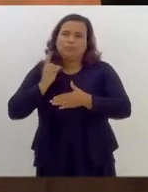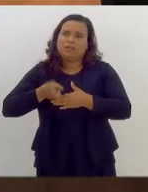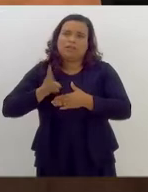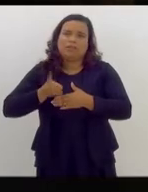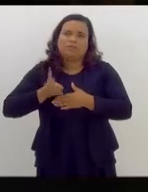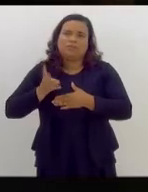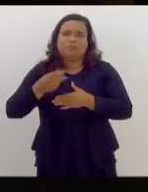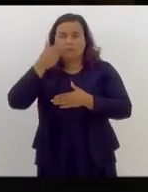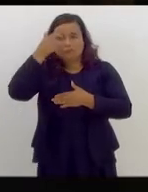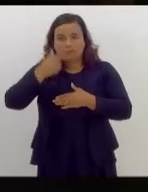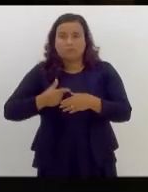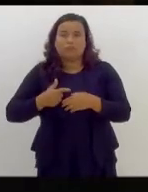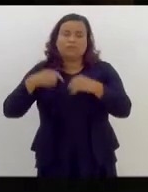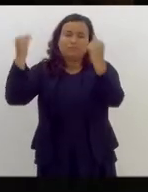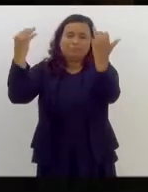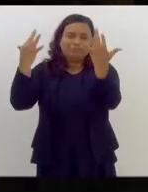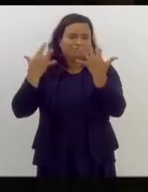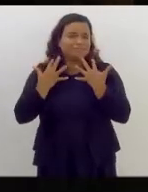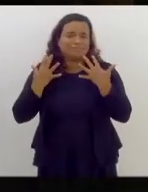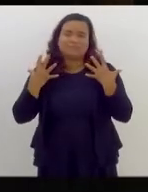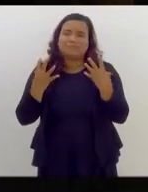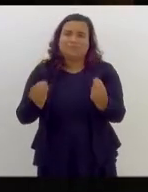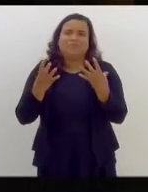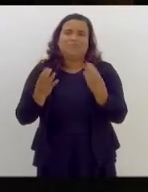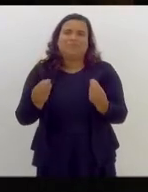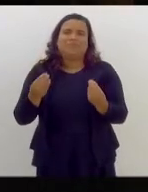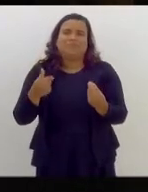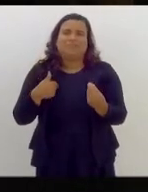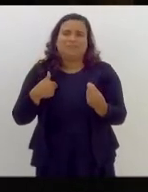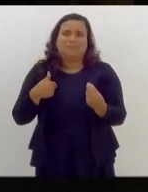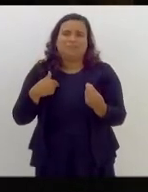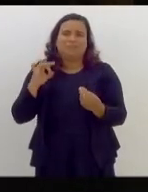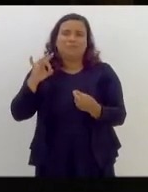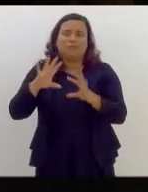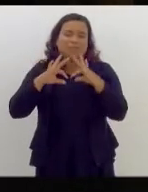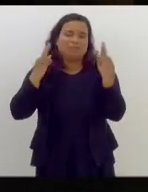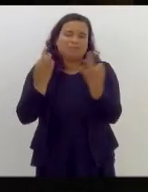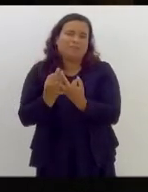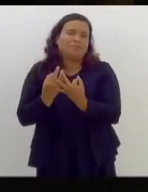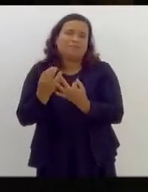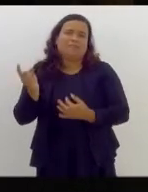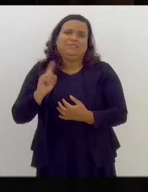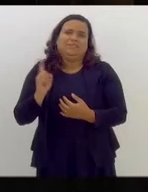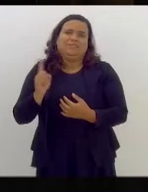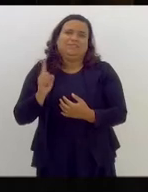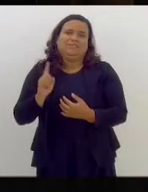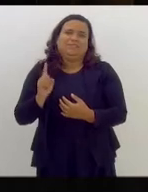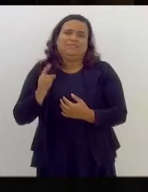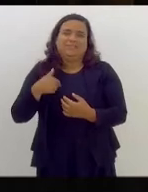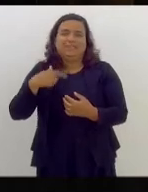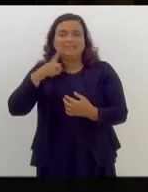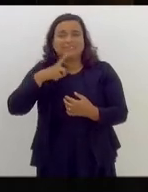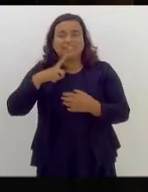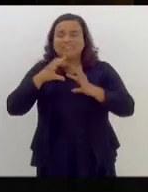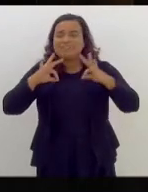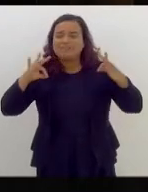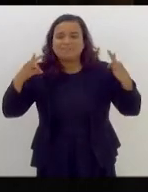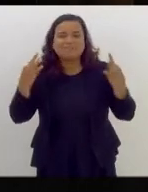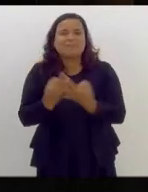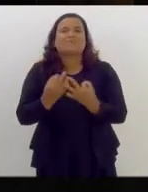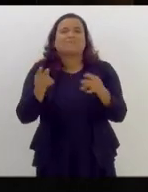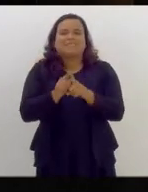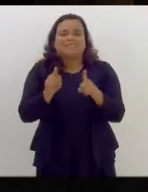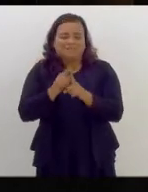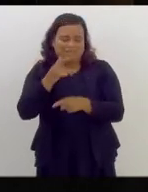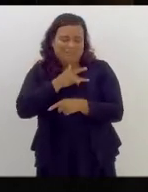sou uma pessoa muito abençoada, não tenho apenas a família de sangue, tenho uma grande família